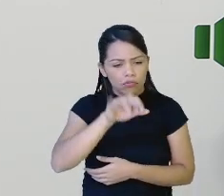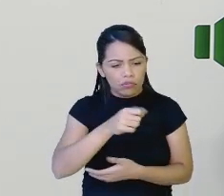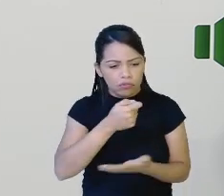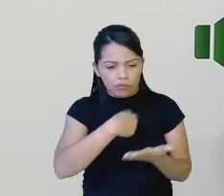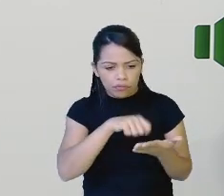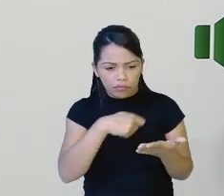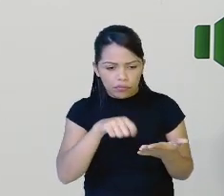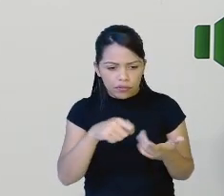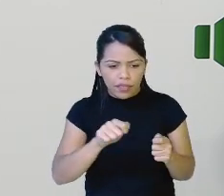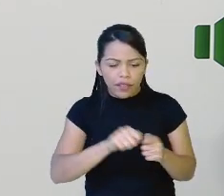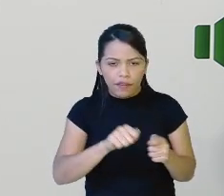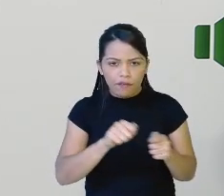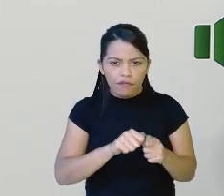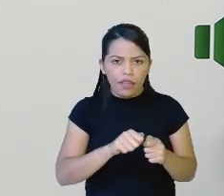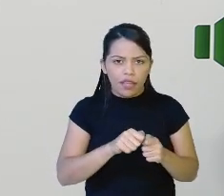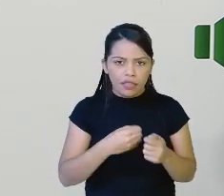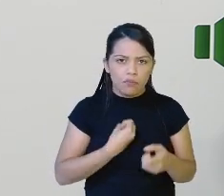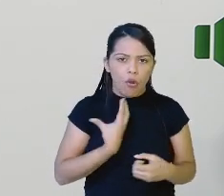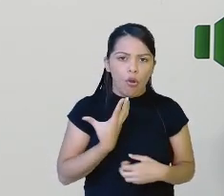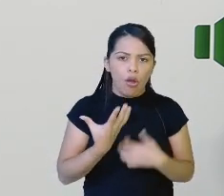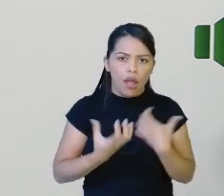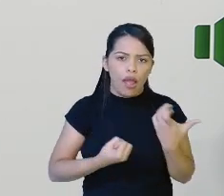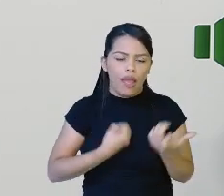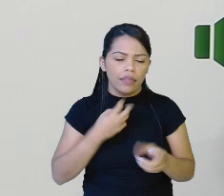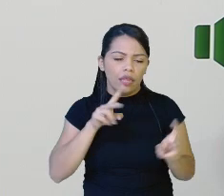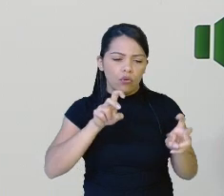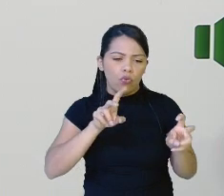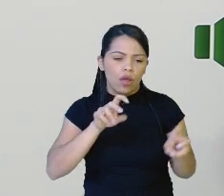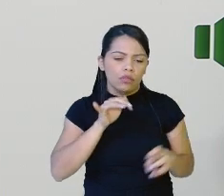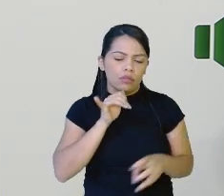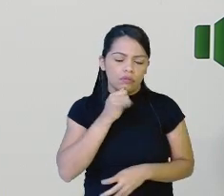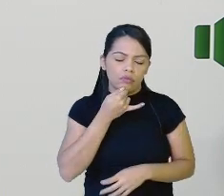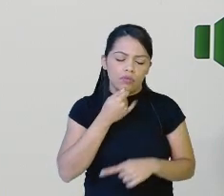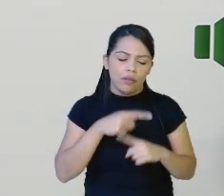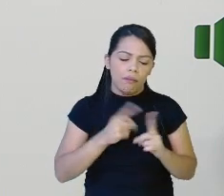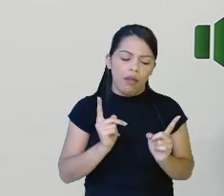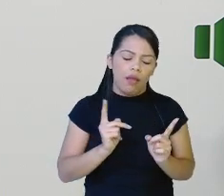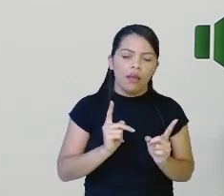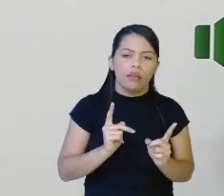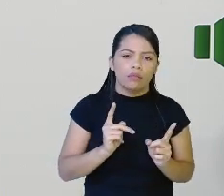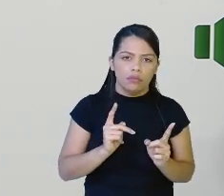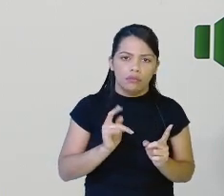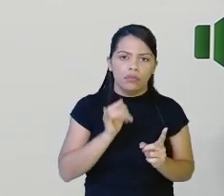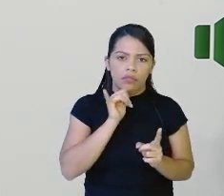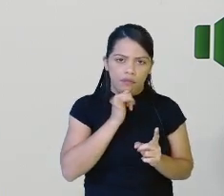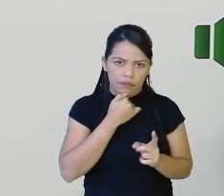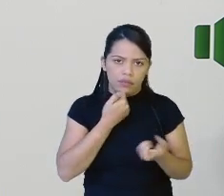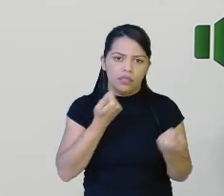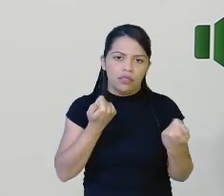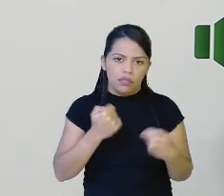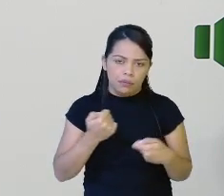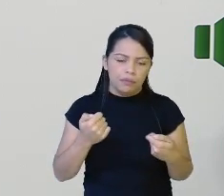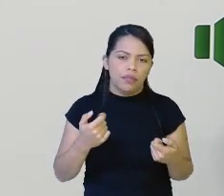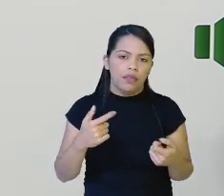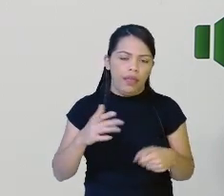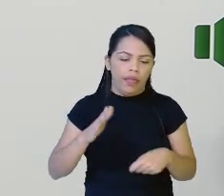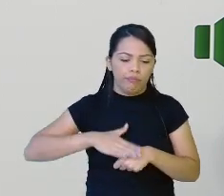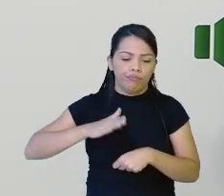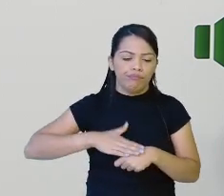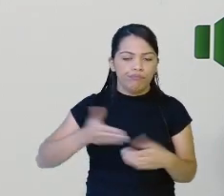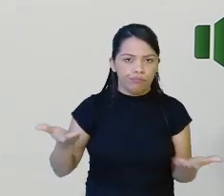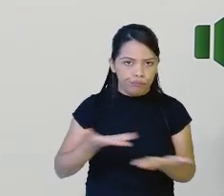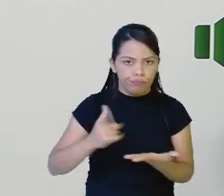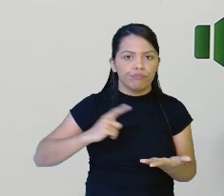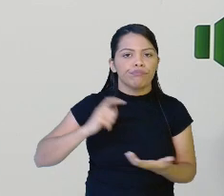forma poética um tema tão triste, mas infelizmente um tema tão atual que é